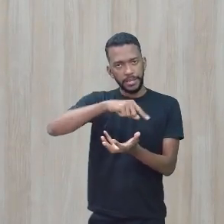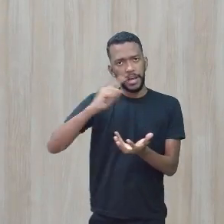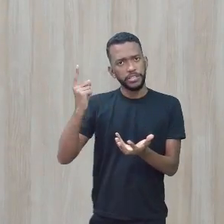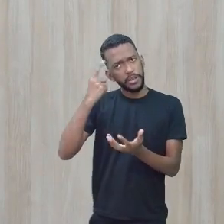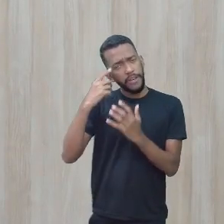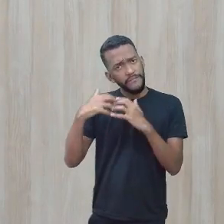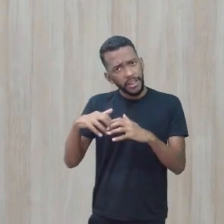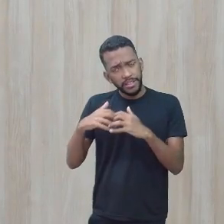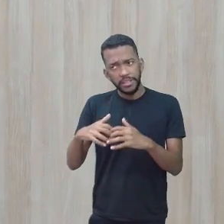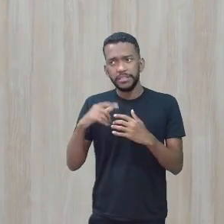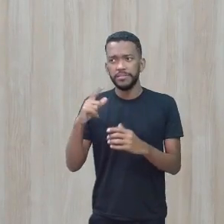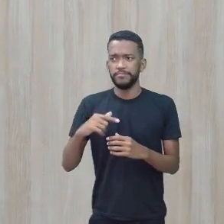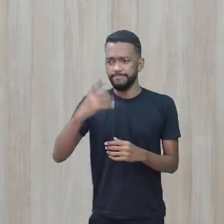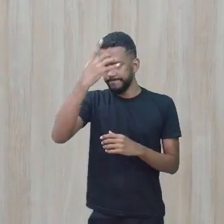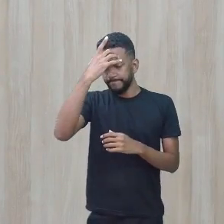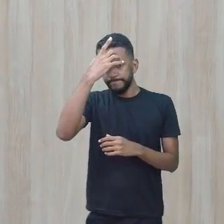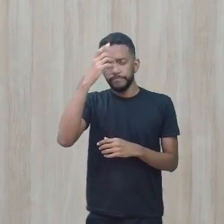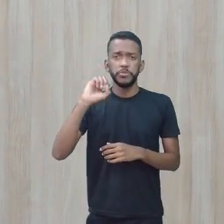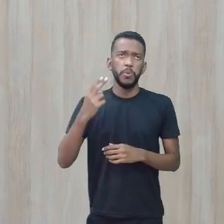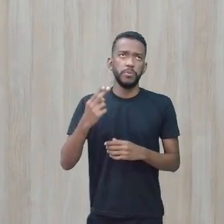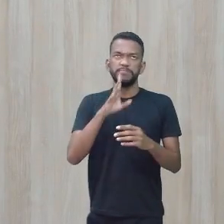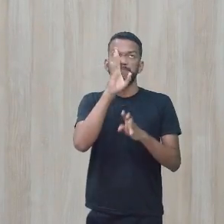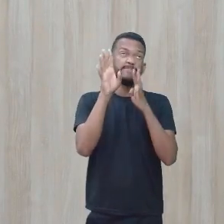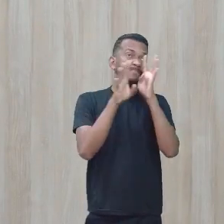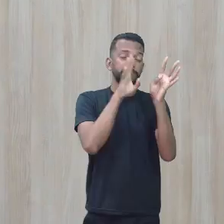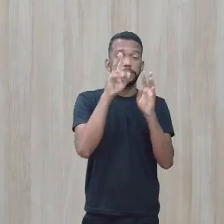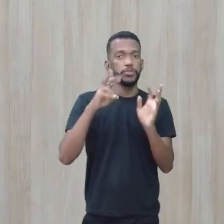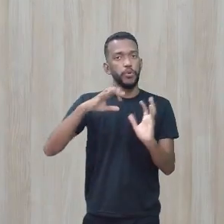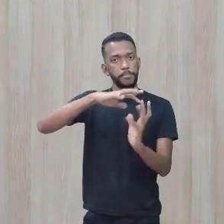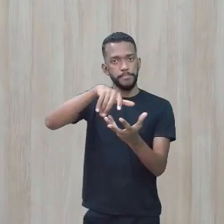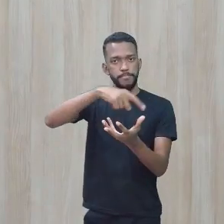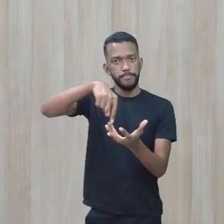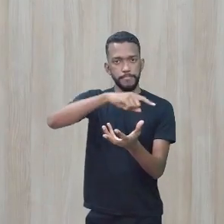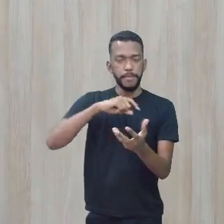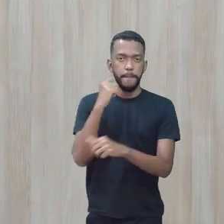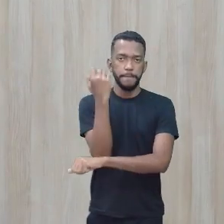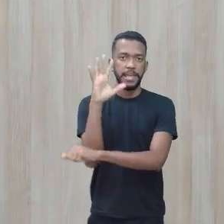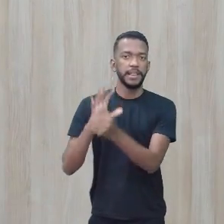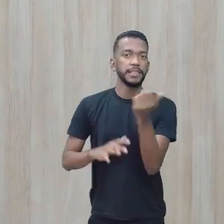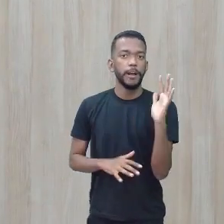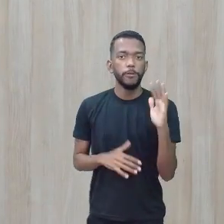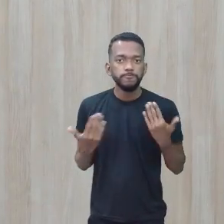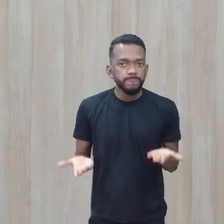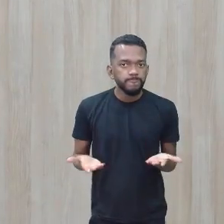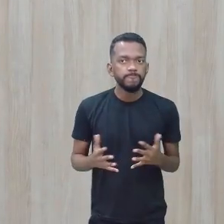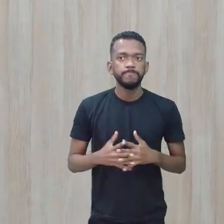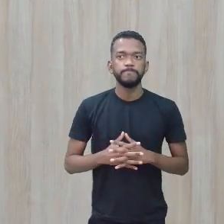agindo de uma forma racional ou irracional sobre essas questões ambientais?